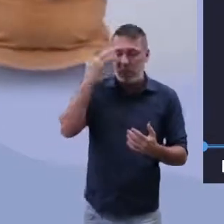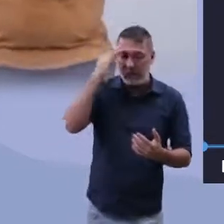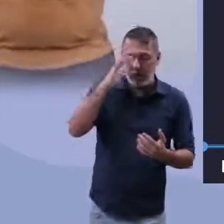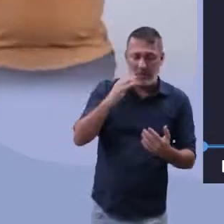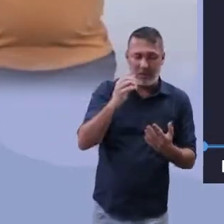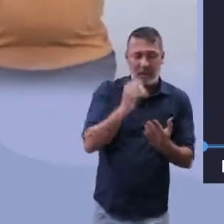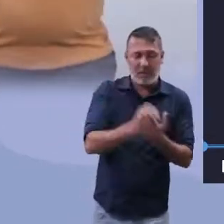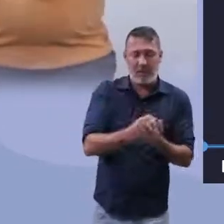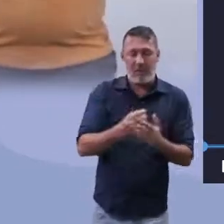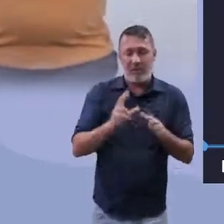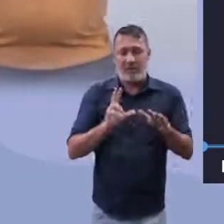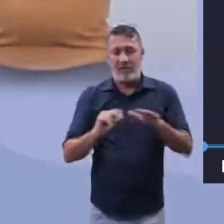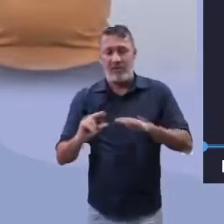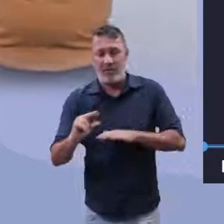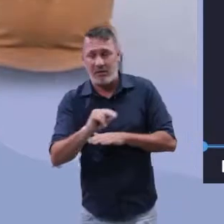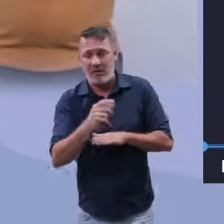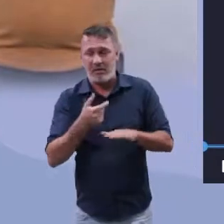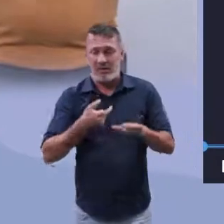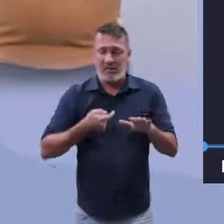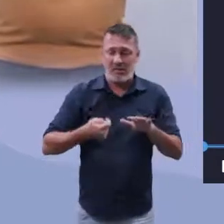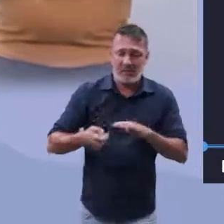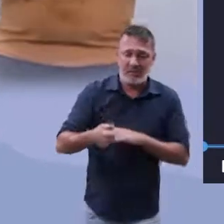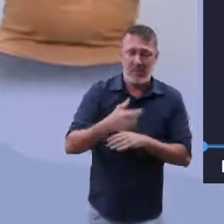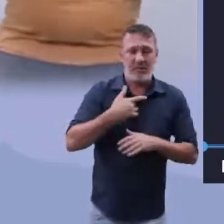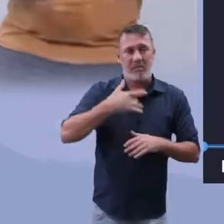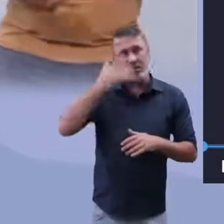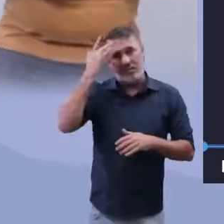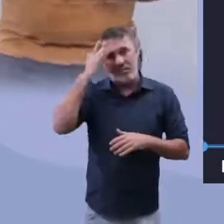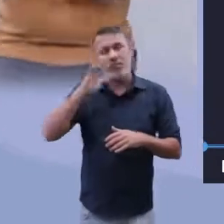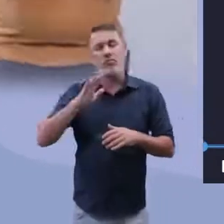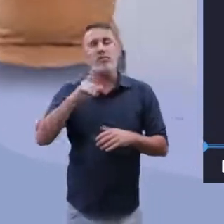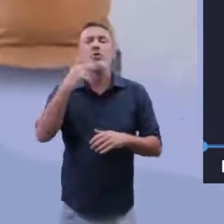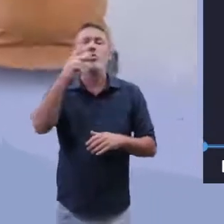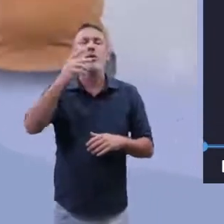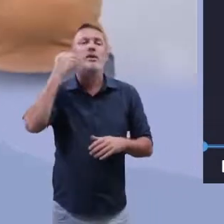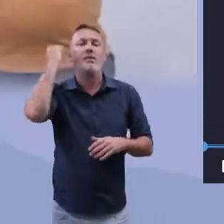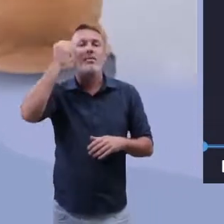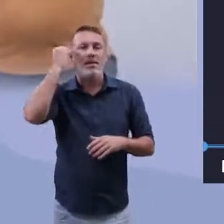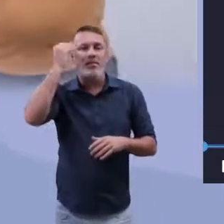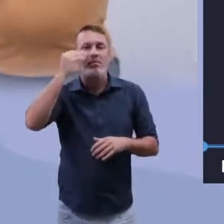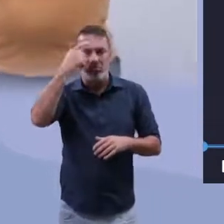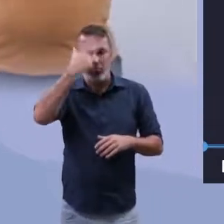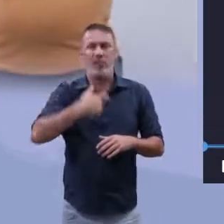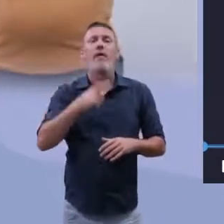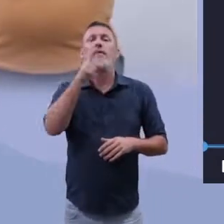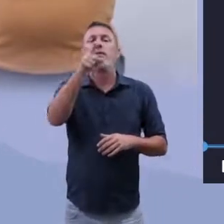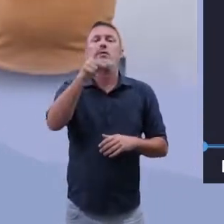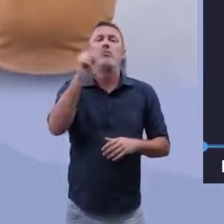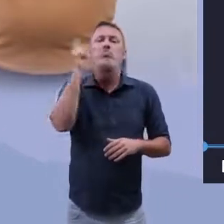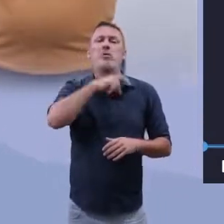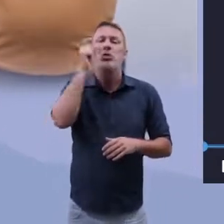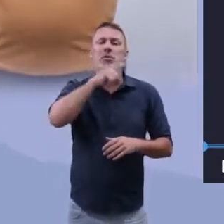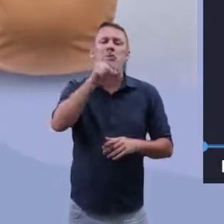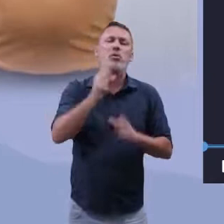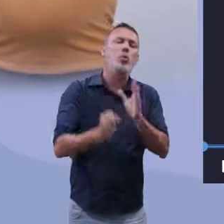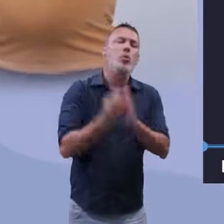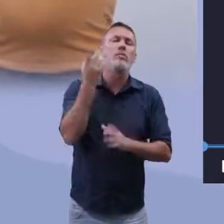amor de Deus. Fake news, deu branco. Vamos pensar em experiência pessoal. Quantas vezes você já contou uma